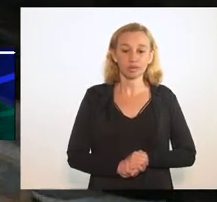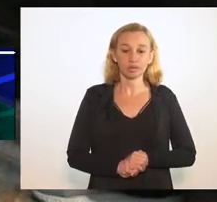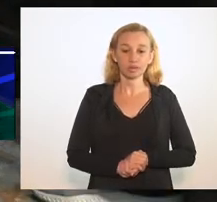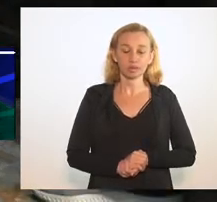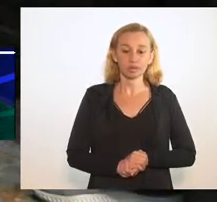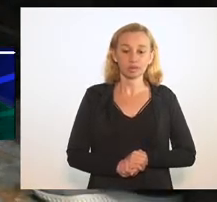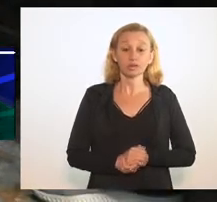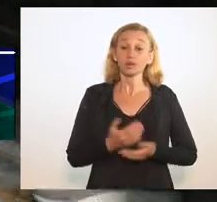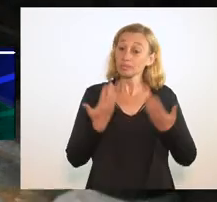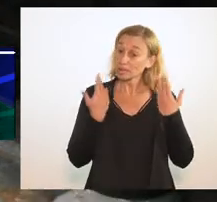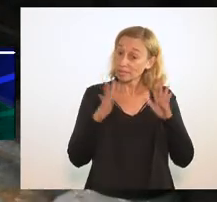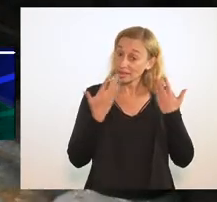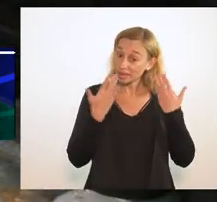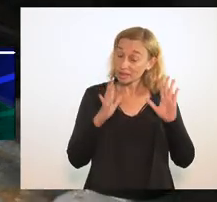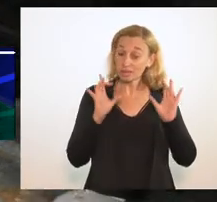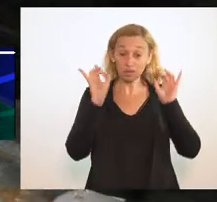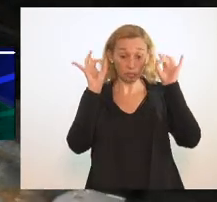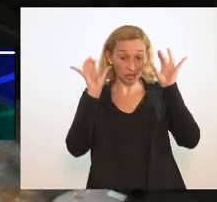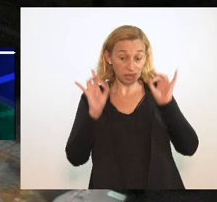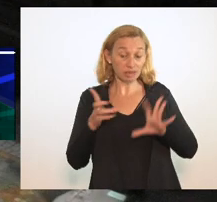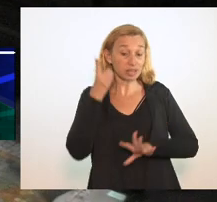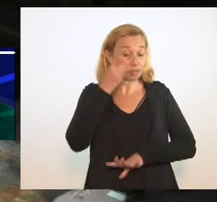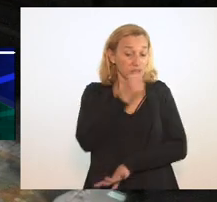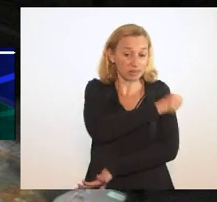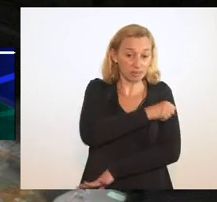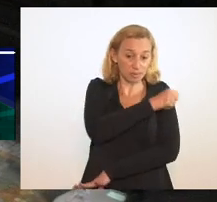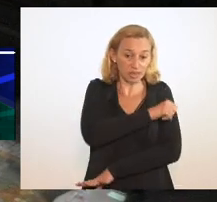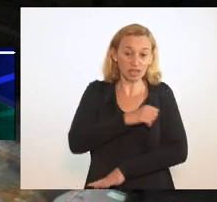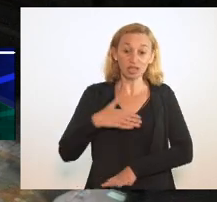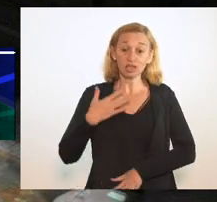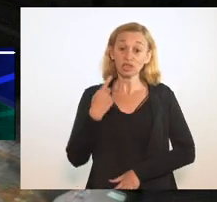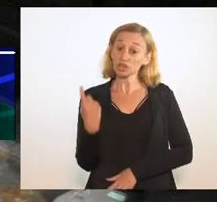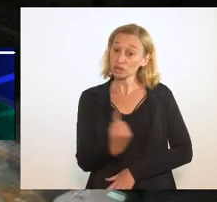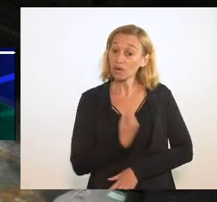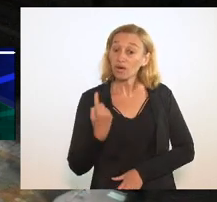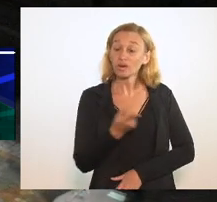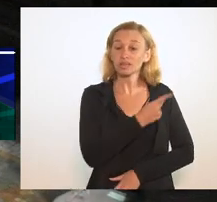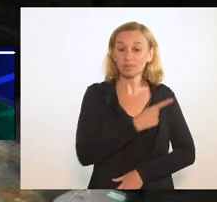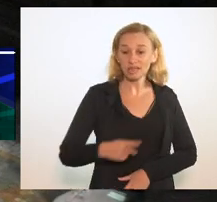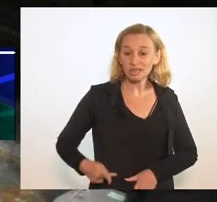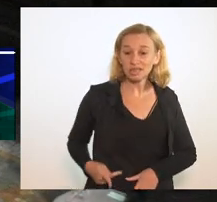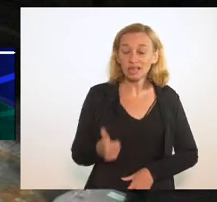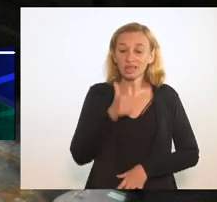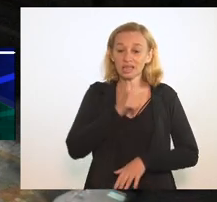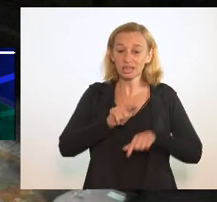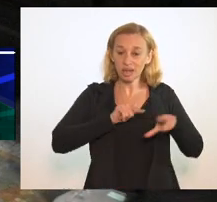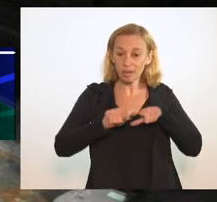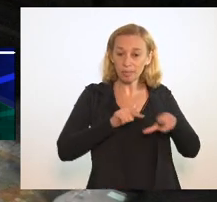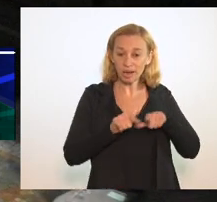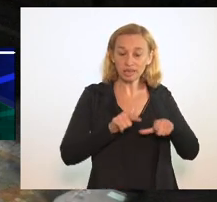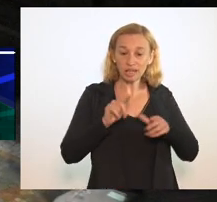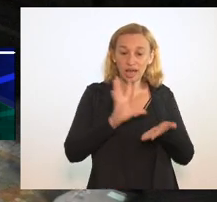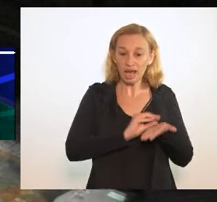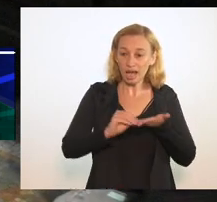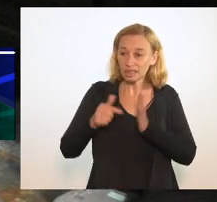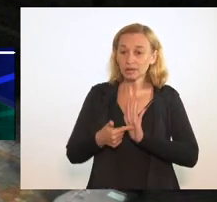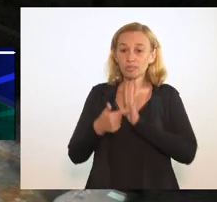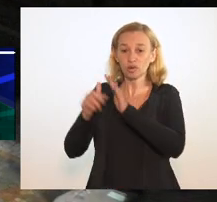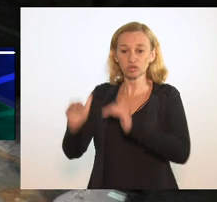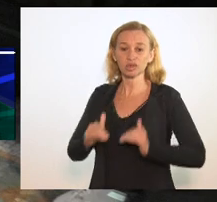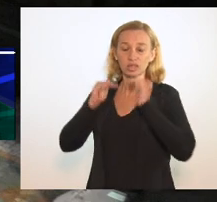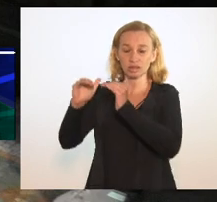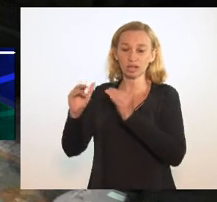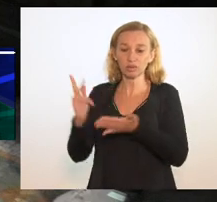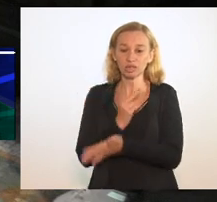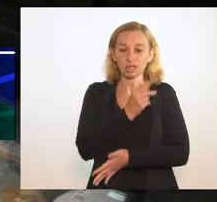Fazendo um cumprimento especial à deputada enfermeira Rejane, nossa presidente em exercício, a ata reflete com exatidão o